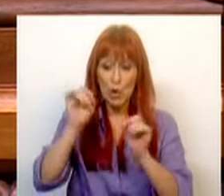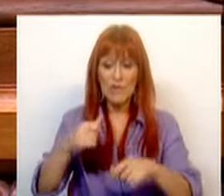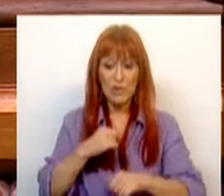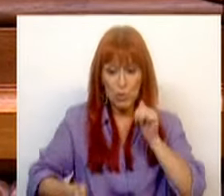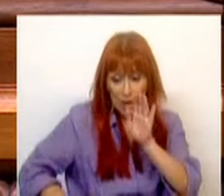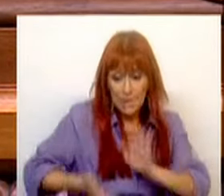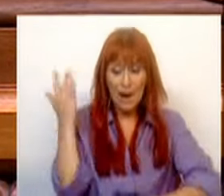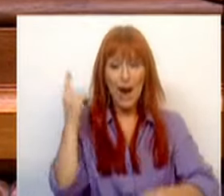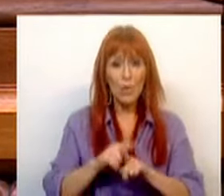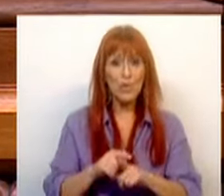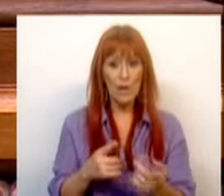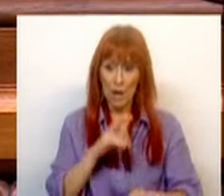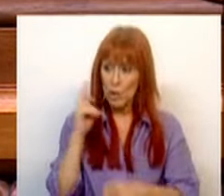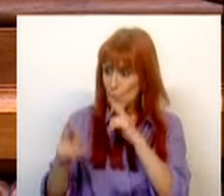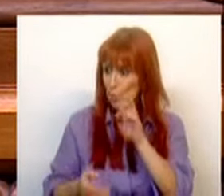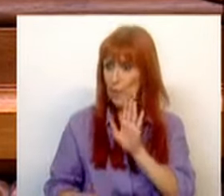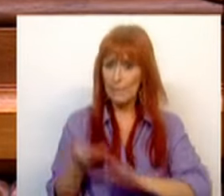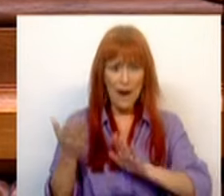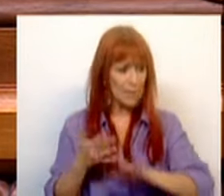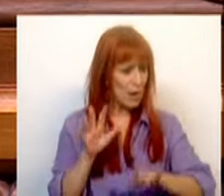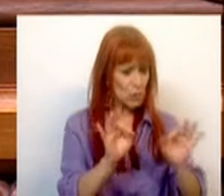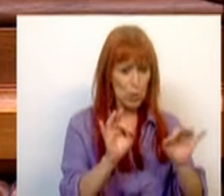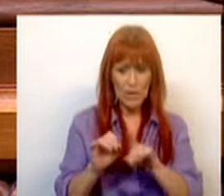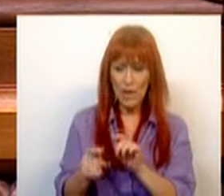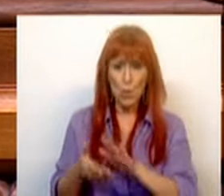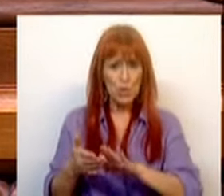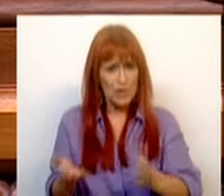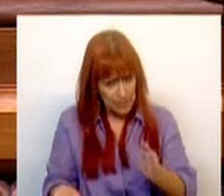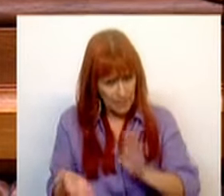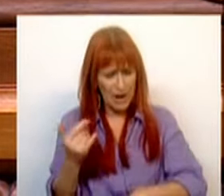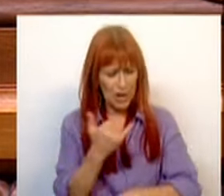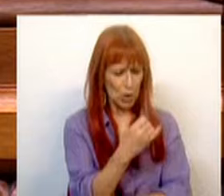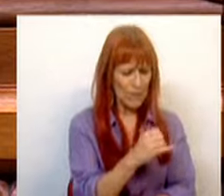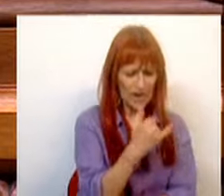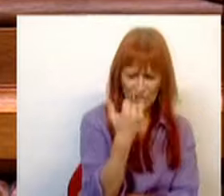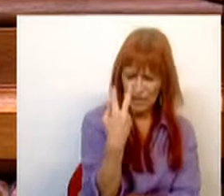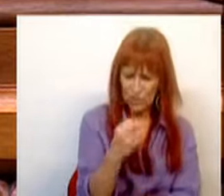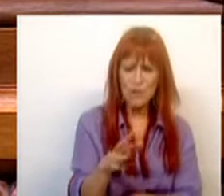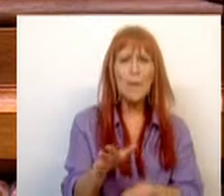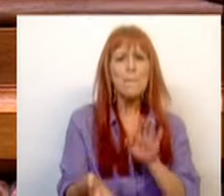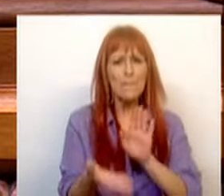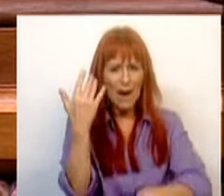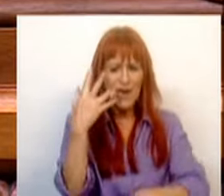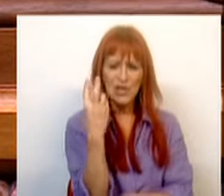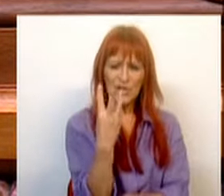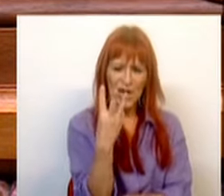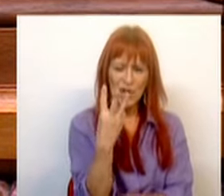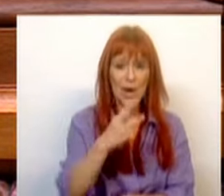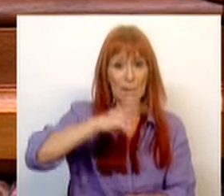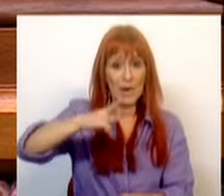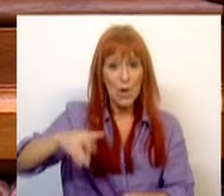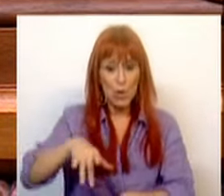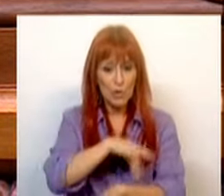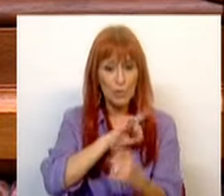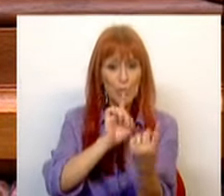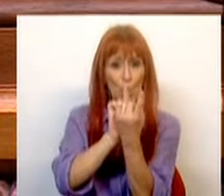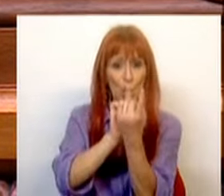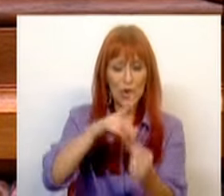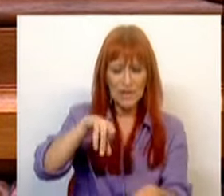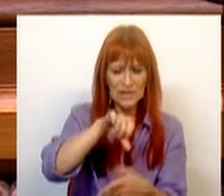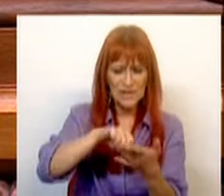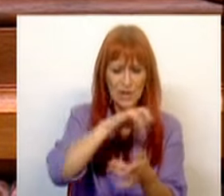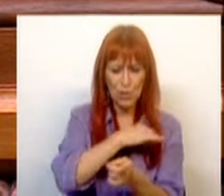cirurgias e respondemos a mais cuidados de urgência. Em 2023 fizemos mais 3 milhões de consultas nos centros de saúde,